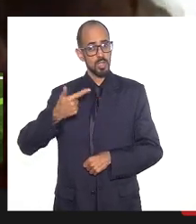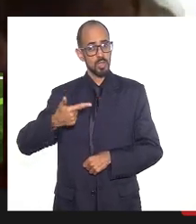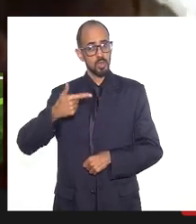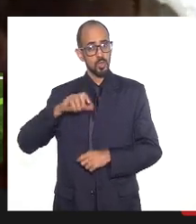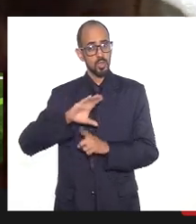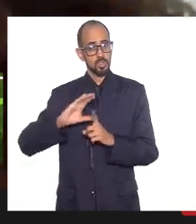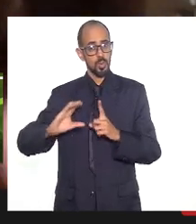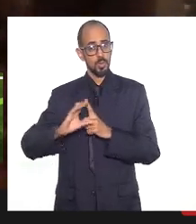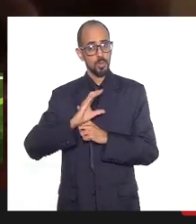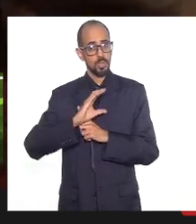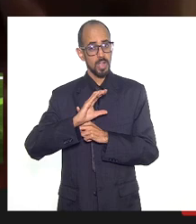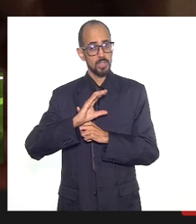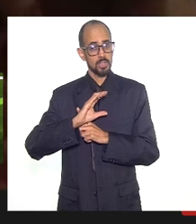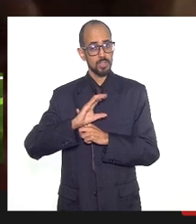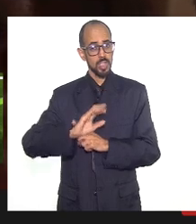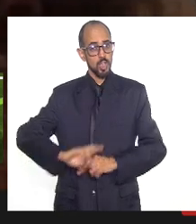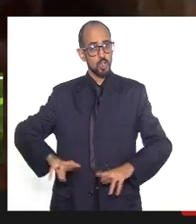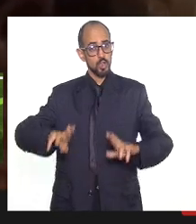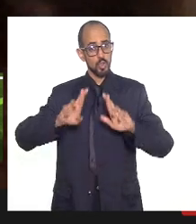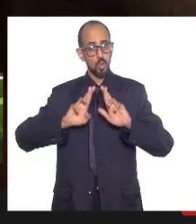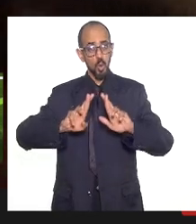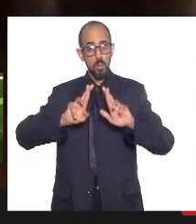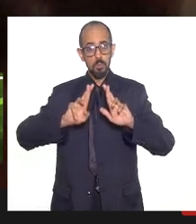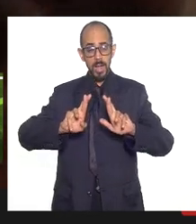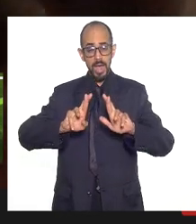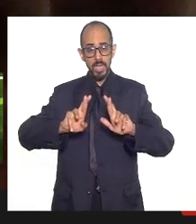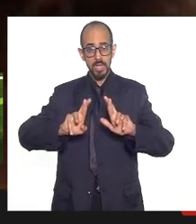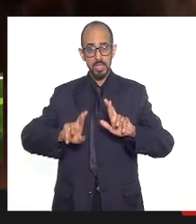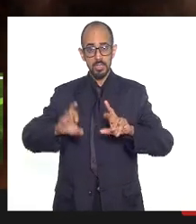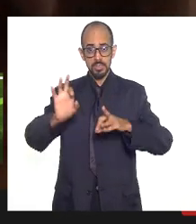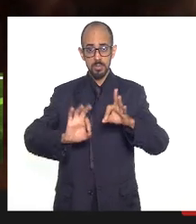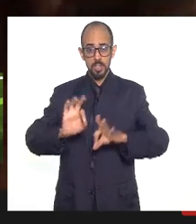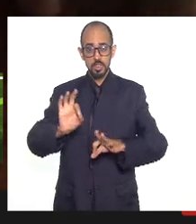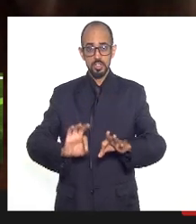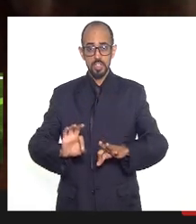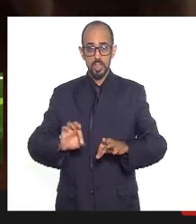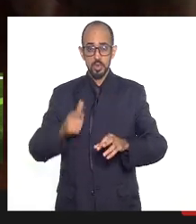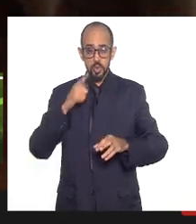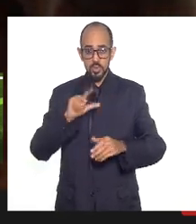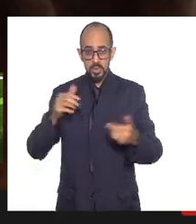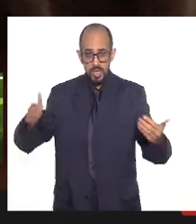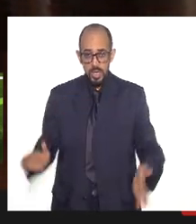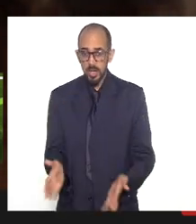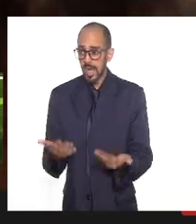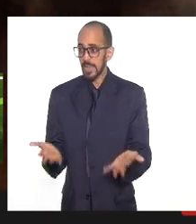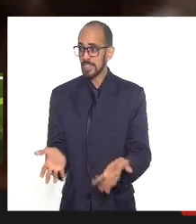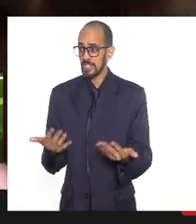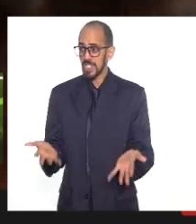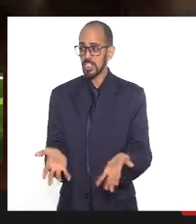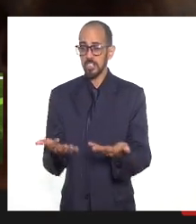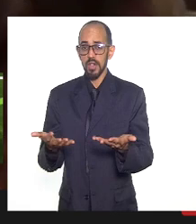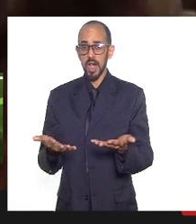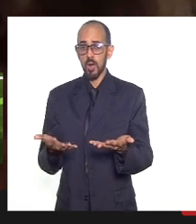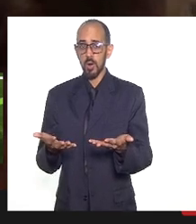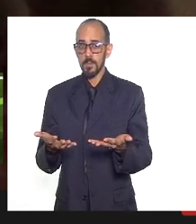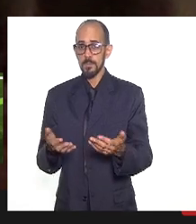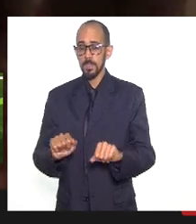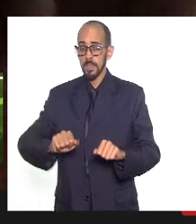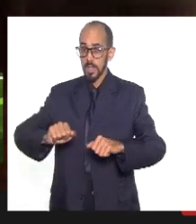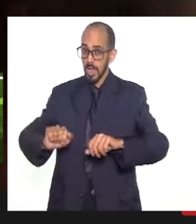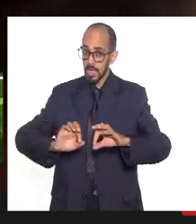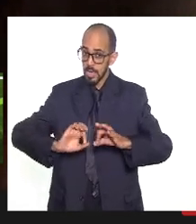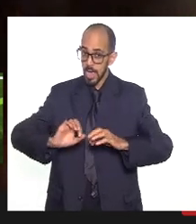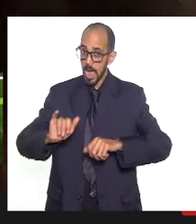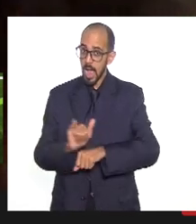comunidades. Oxalá esse projeto possa incentivar, né, e articular